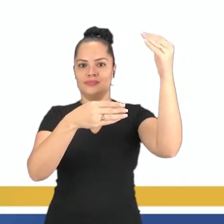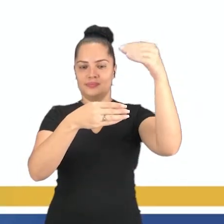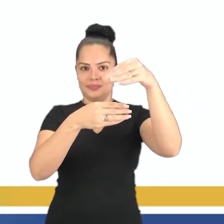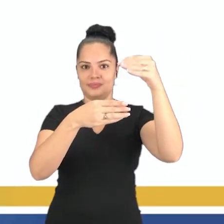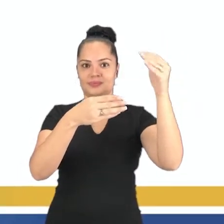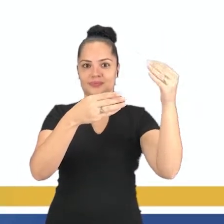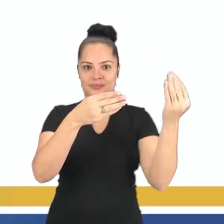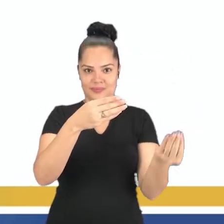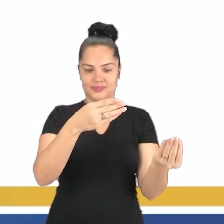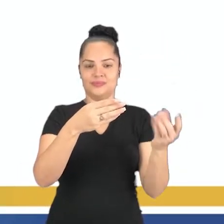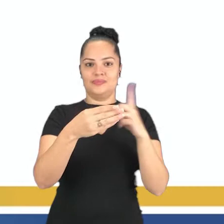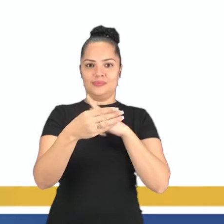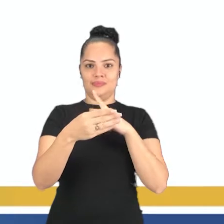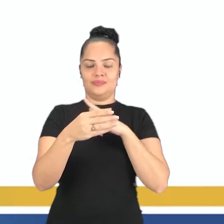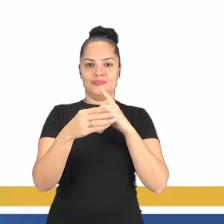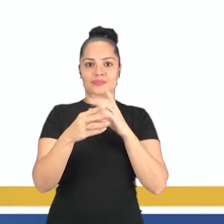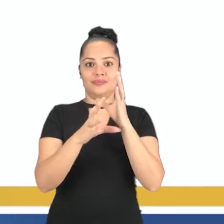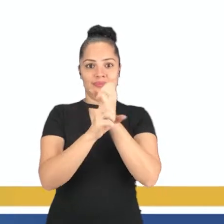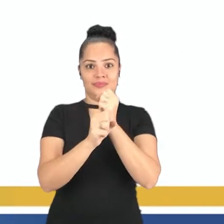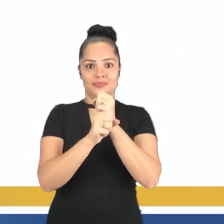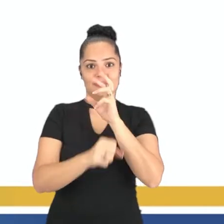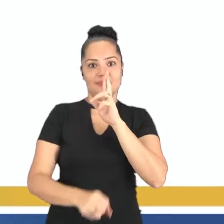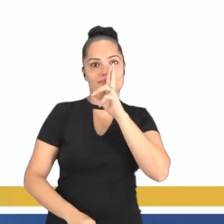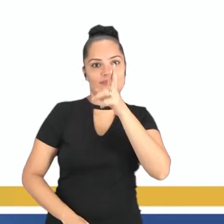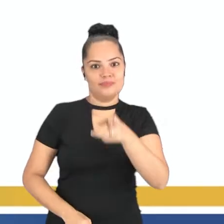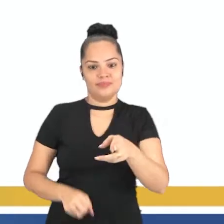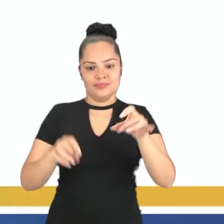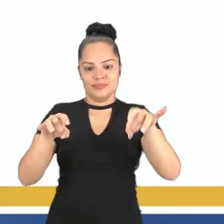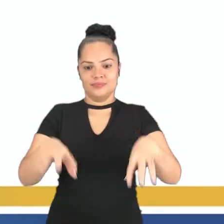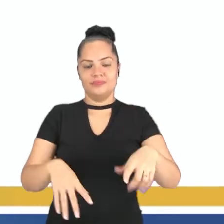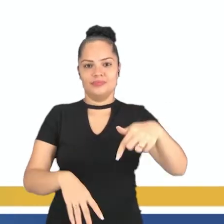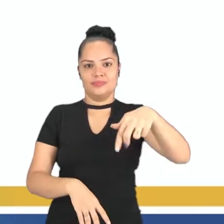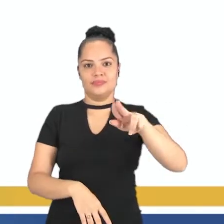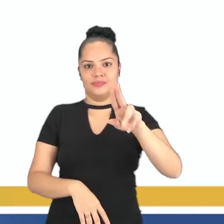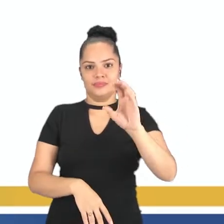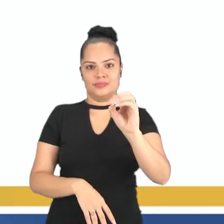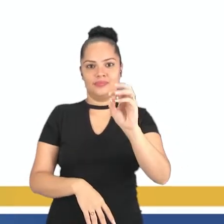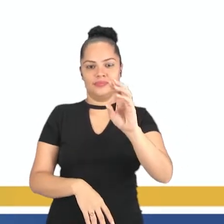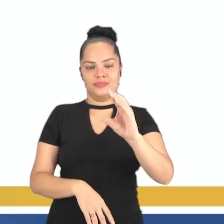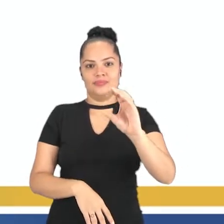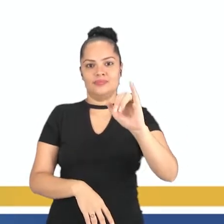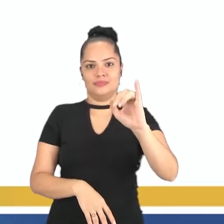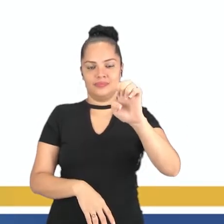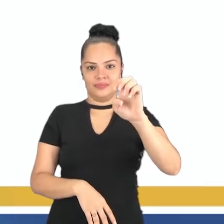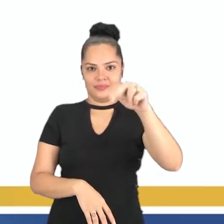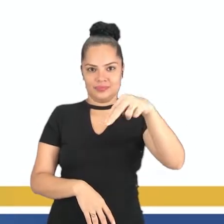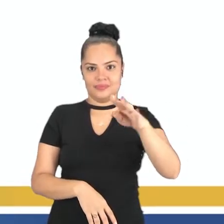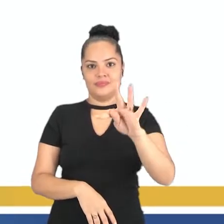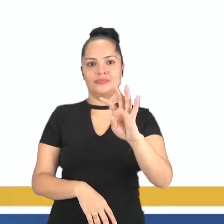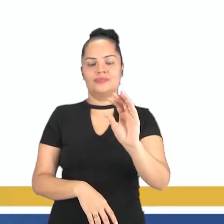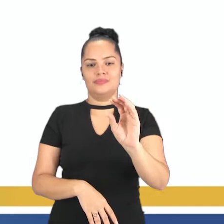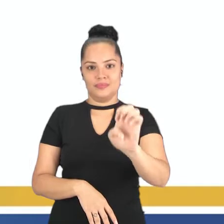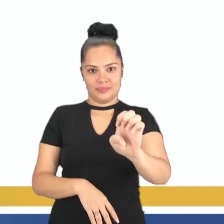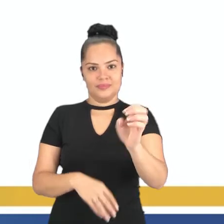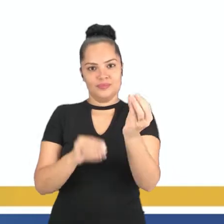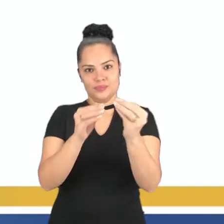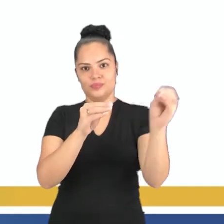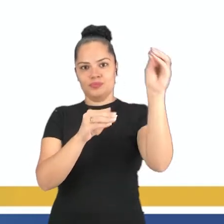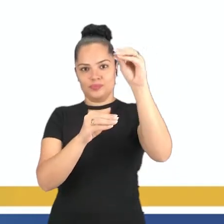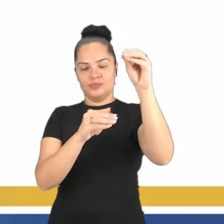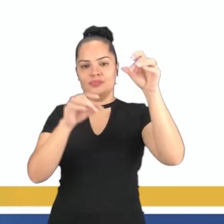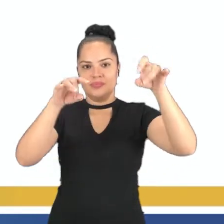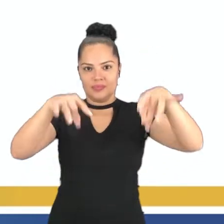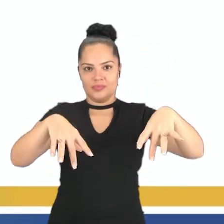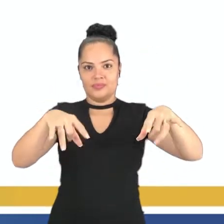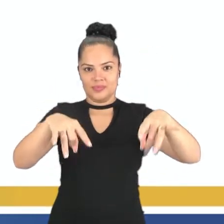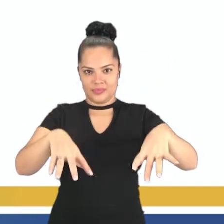que produz dois resultados, chamados de quociente e resto. Então aí, pessoal, nós temos os